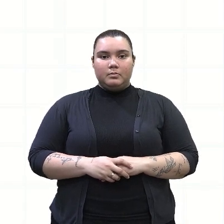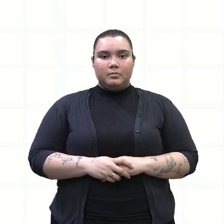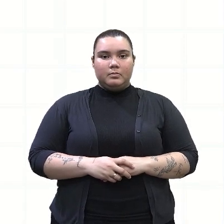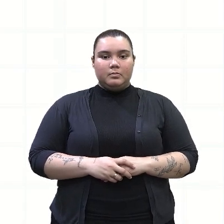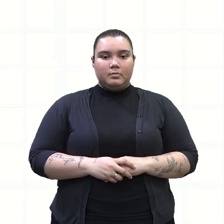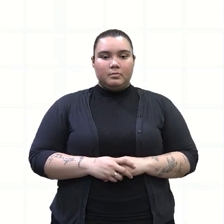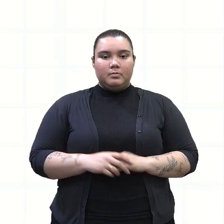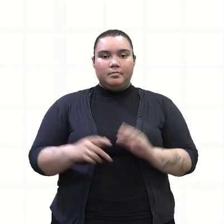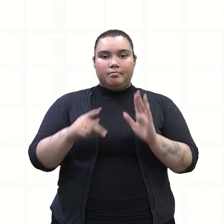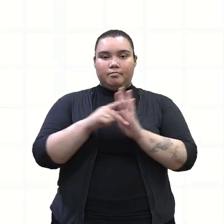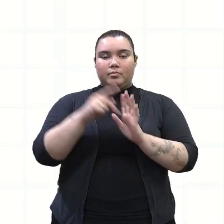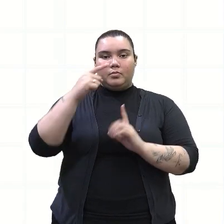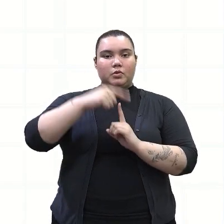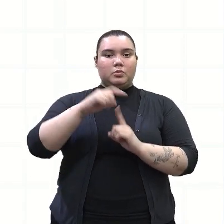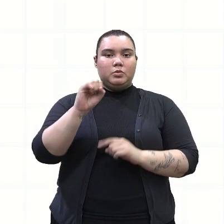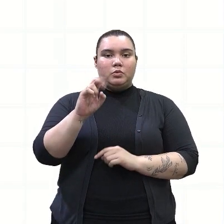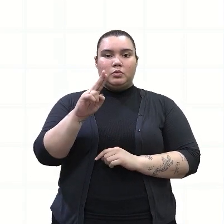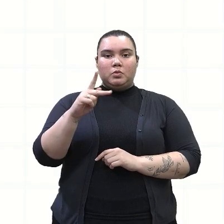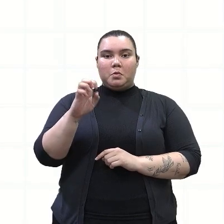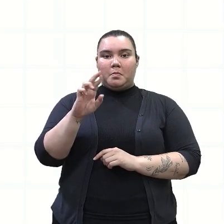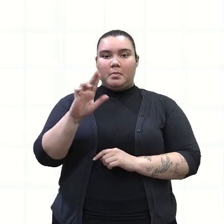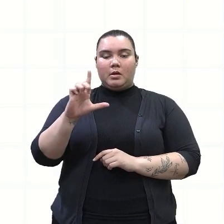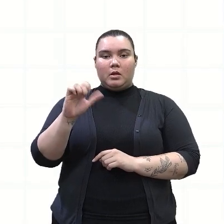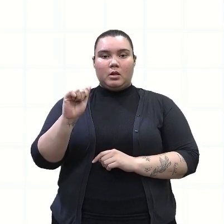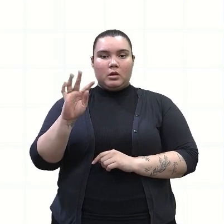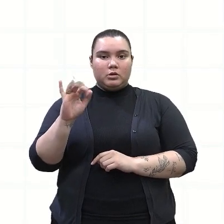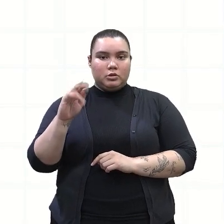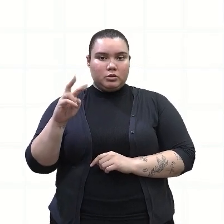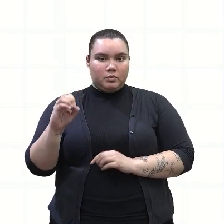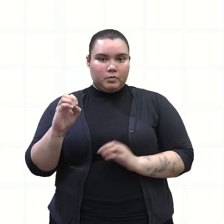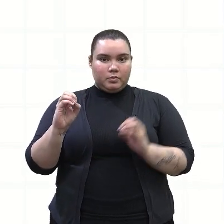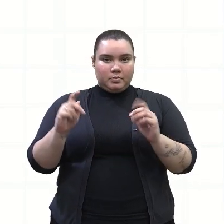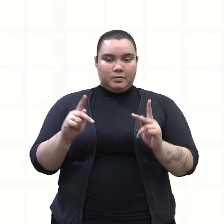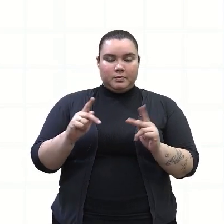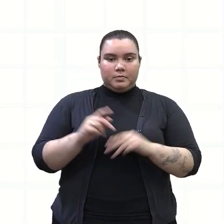de superlativo, ok?